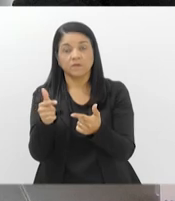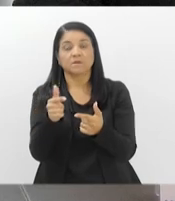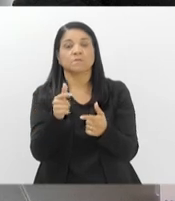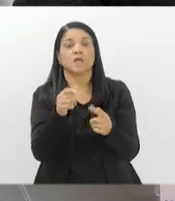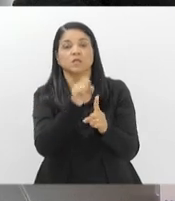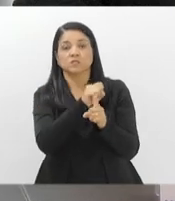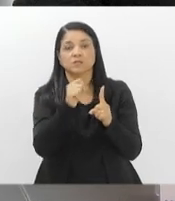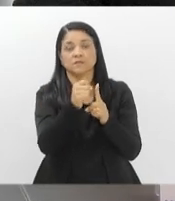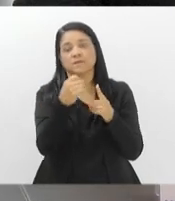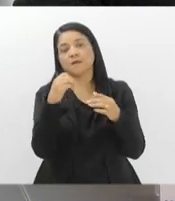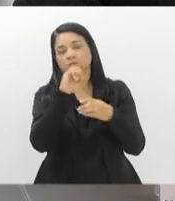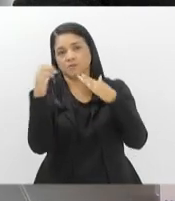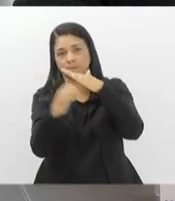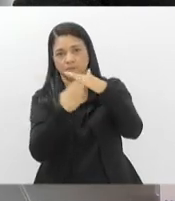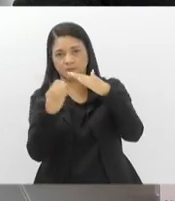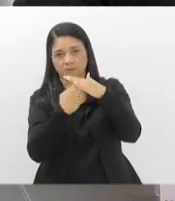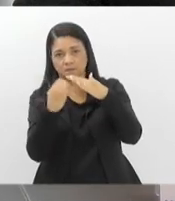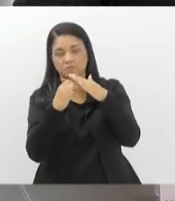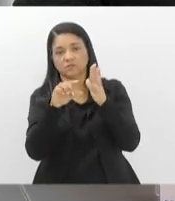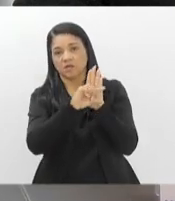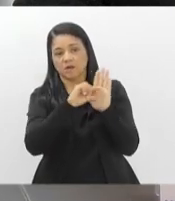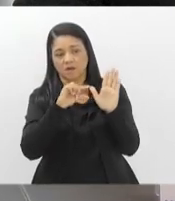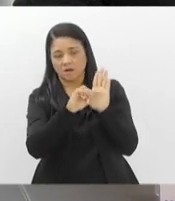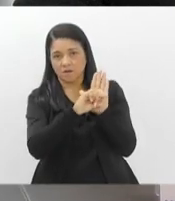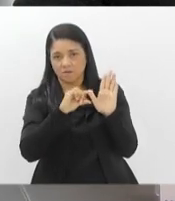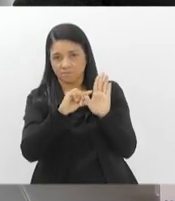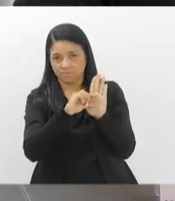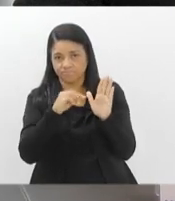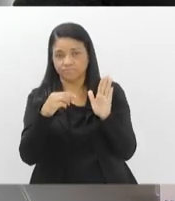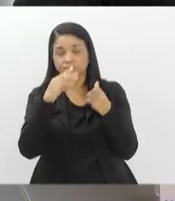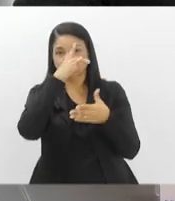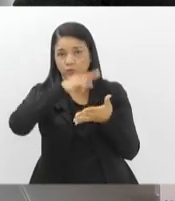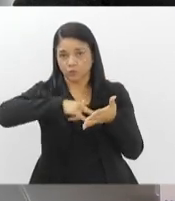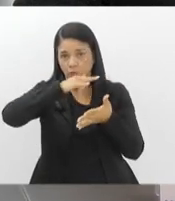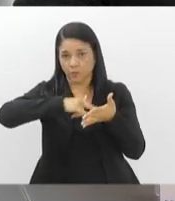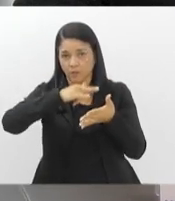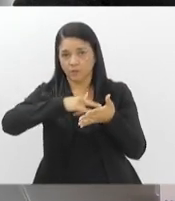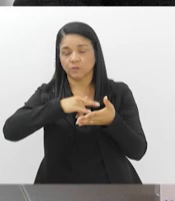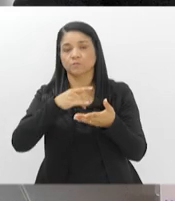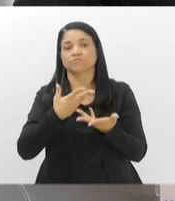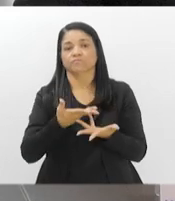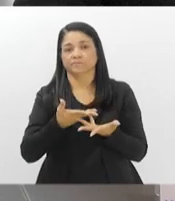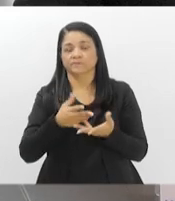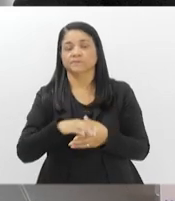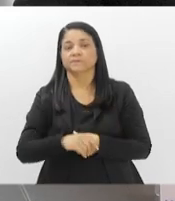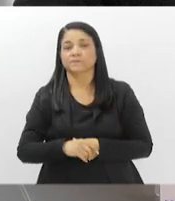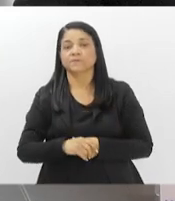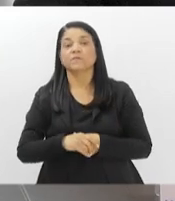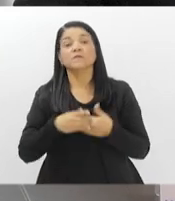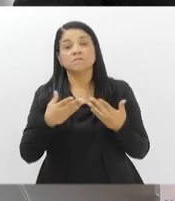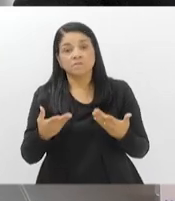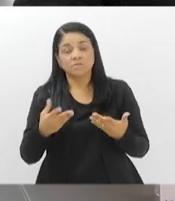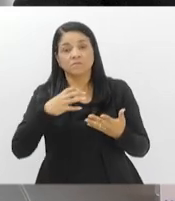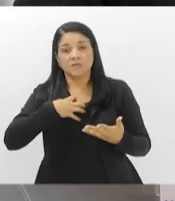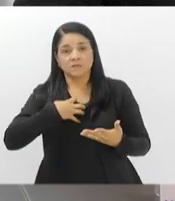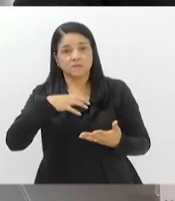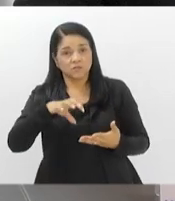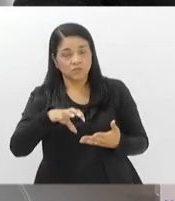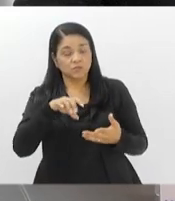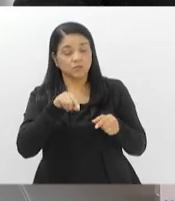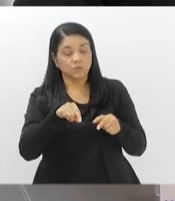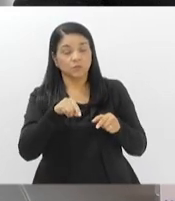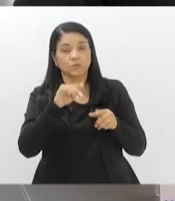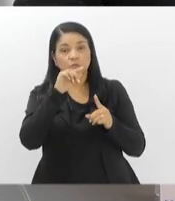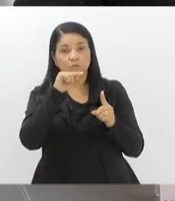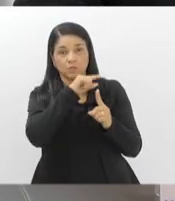sociedades empresárias de Claus contratuais regentes da presente relação de consumo nesse sentido propõe-se que os trabalhos